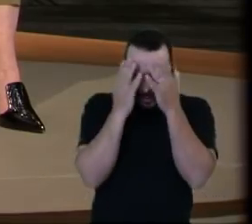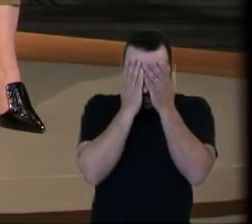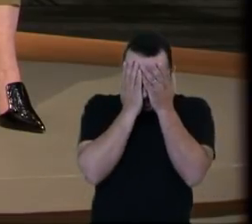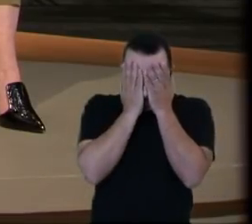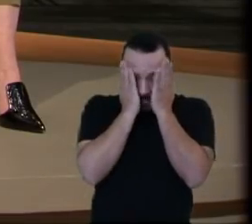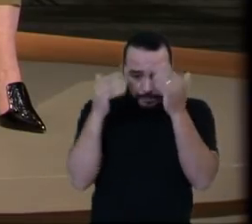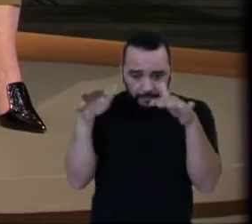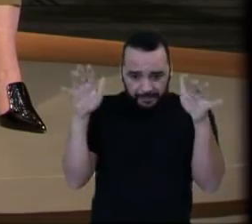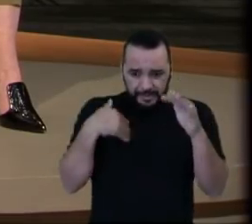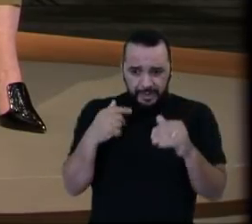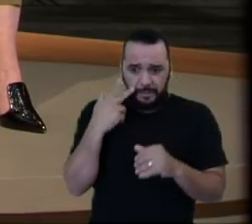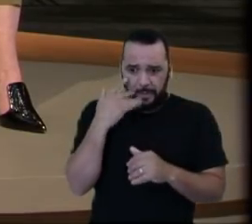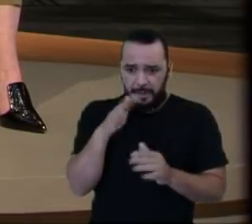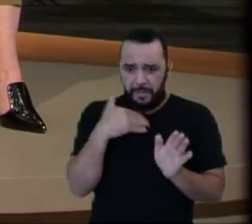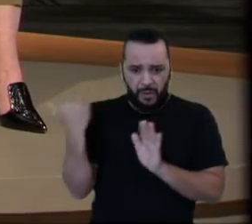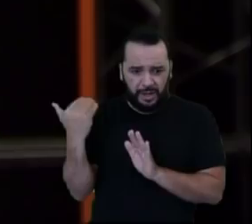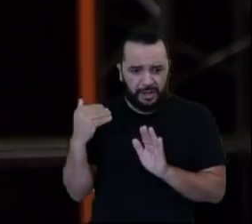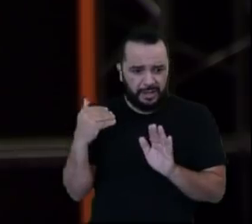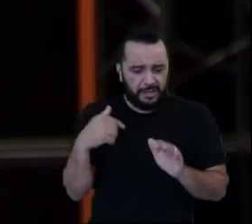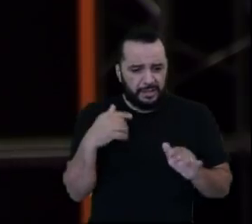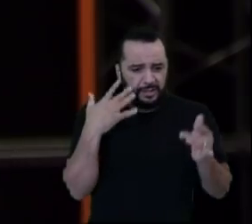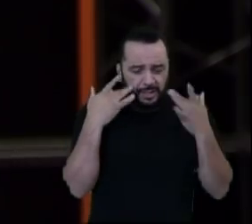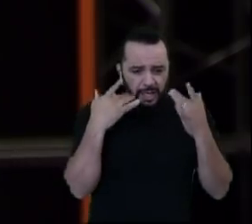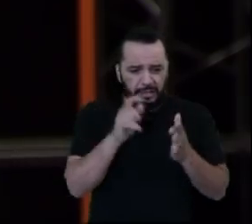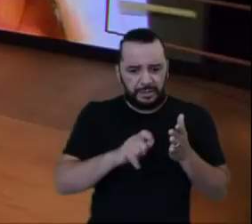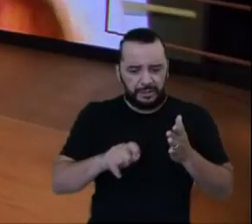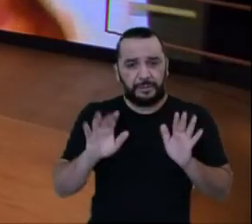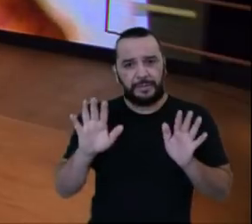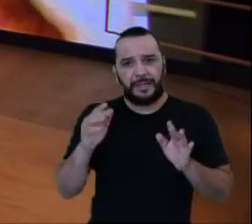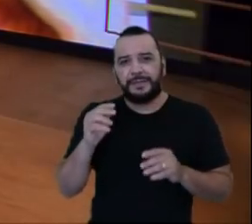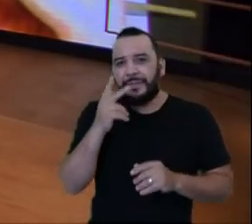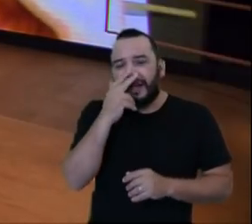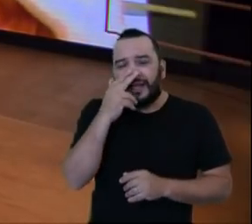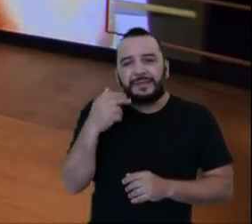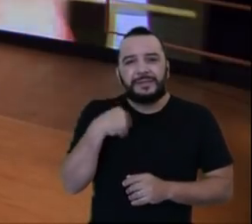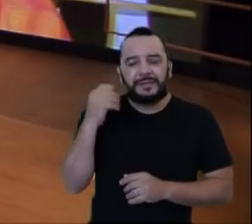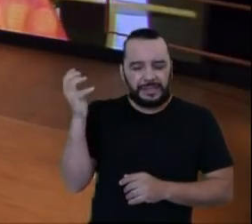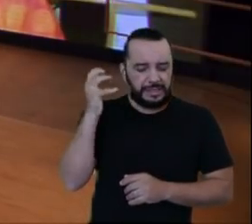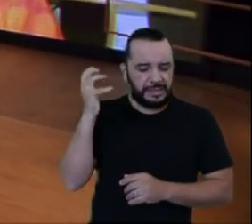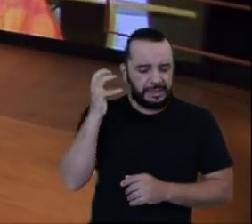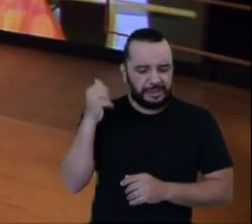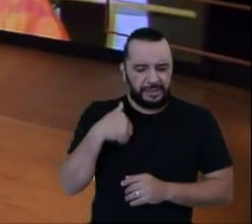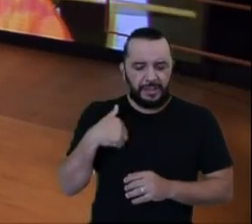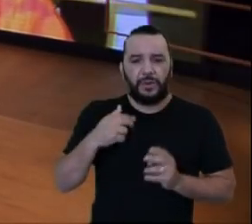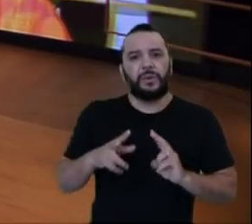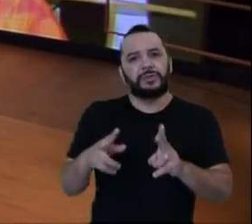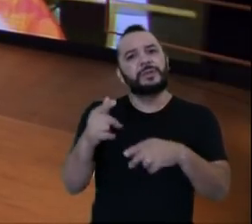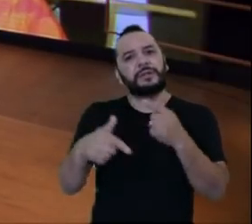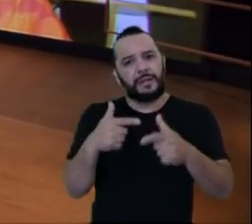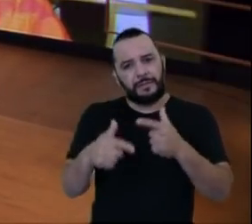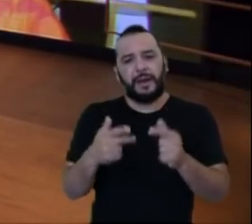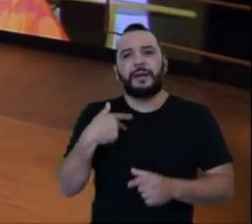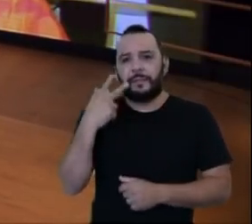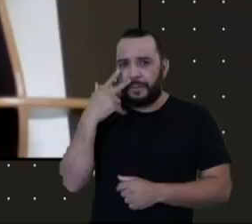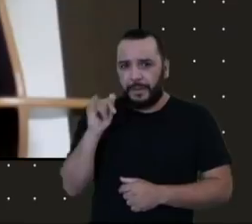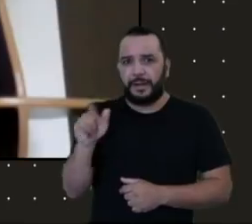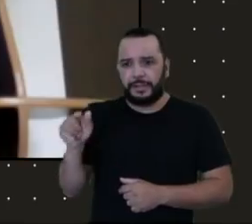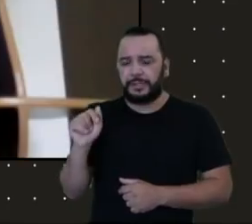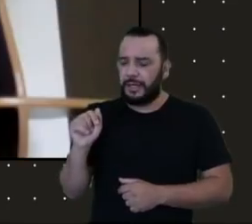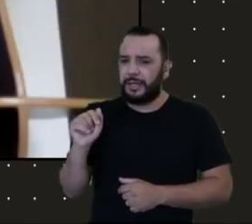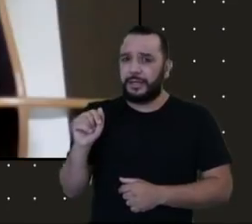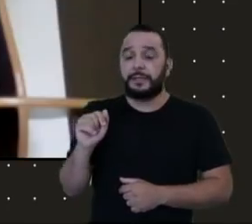um pequeno insight, assim, como se fosse assim, esse trabalho só vai sair depois que seu pai falecer. Eu falei, ai,